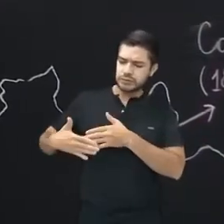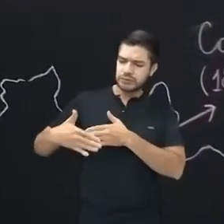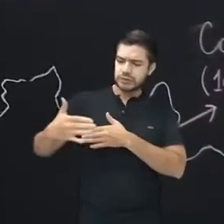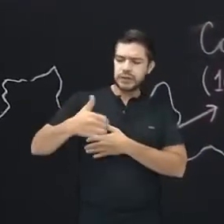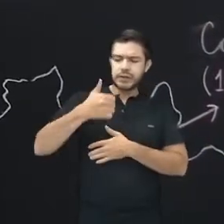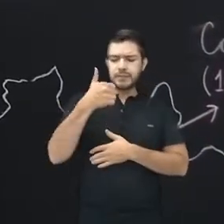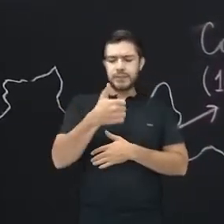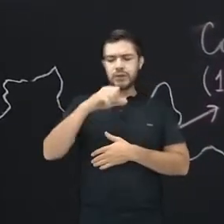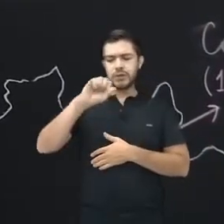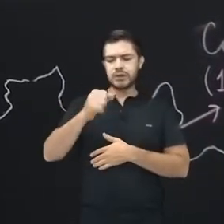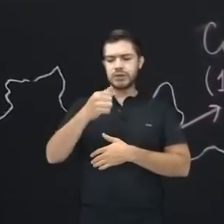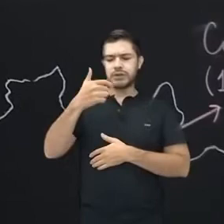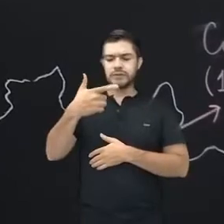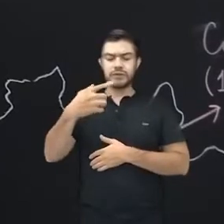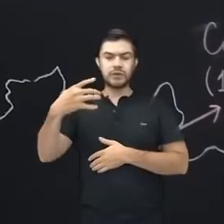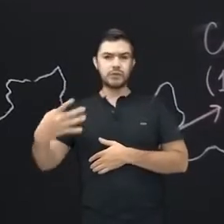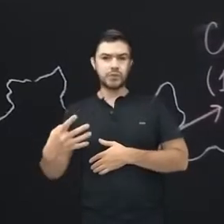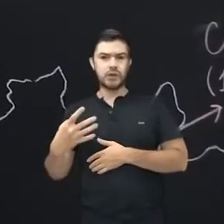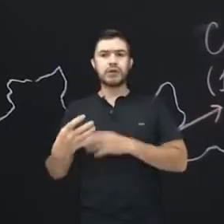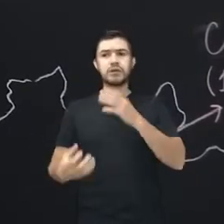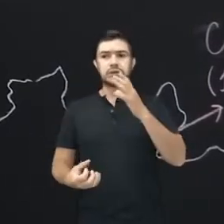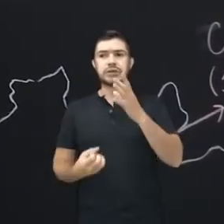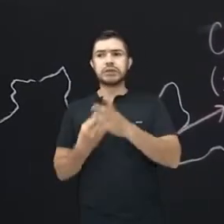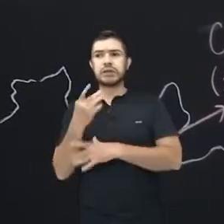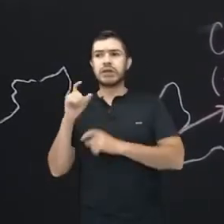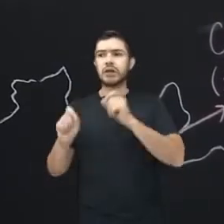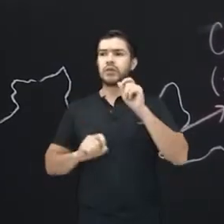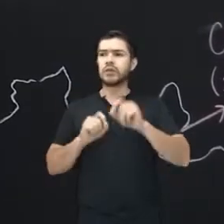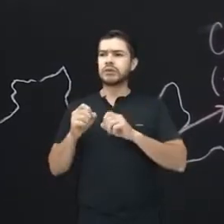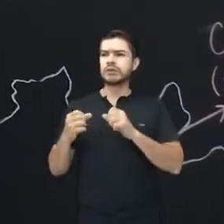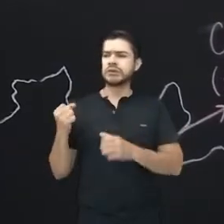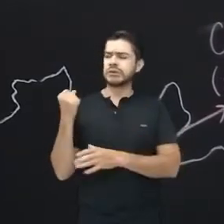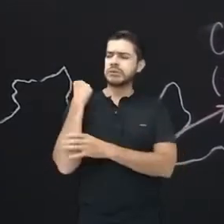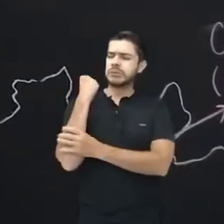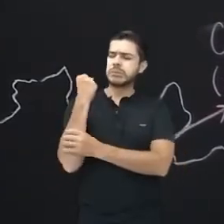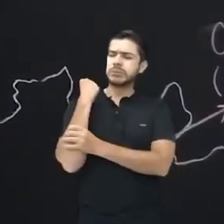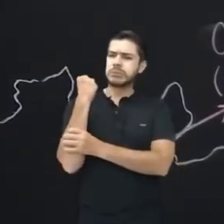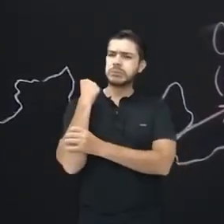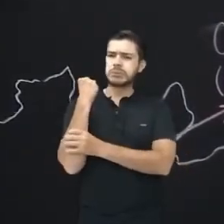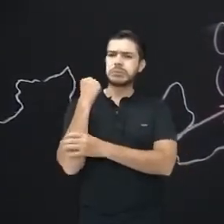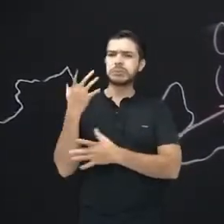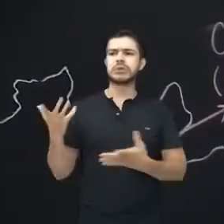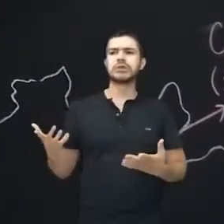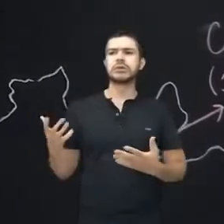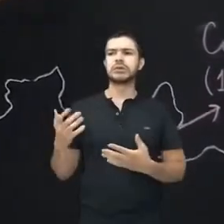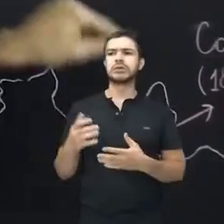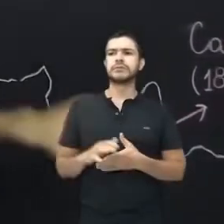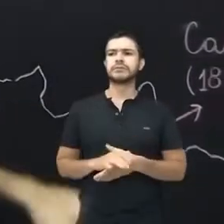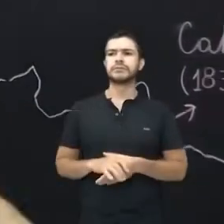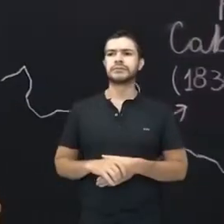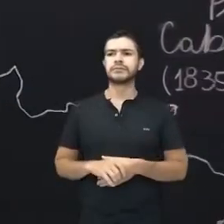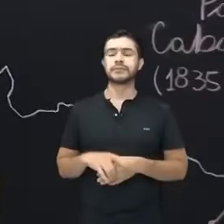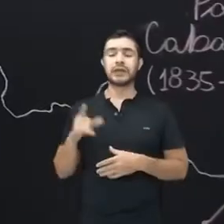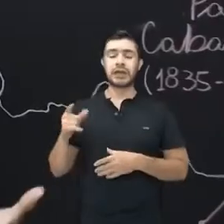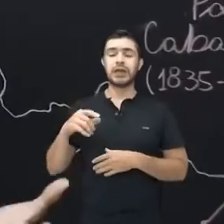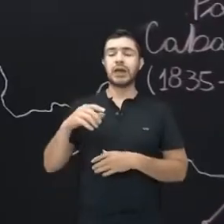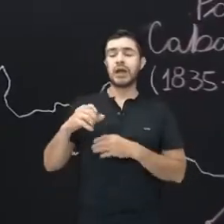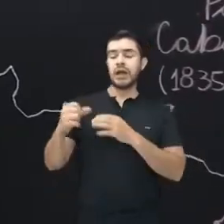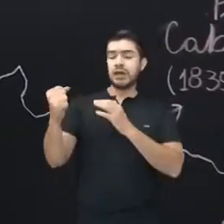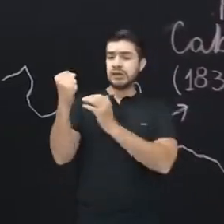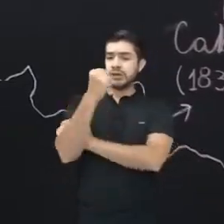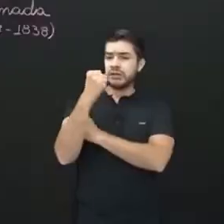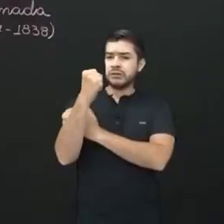uma solução de poder criativa e estranha ao mesmo tempo, que foi o chamado poder moderador. Naquela época